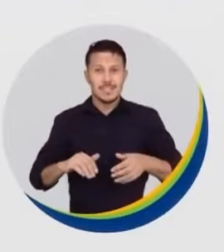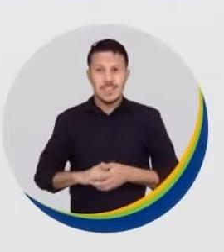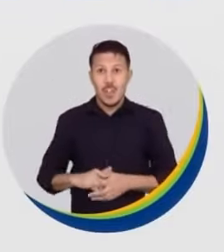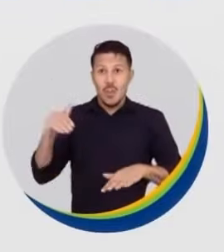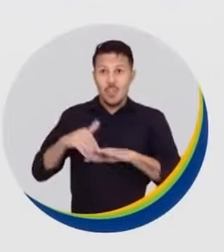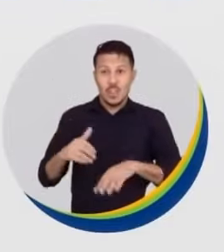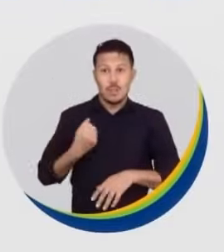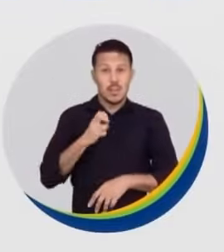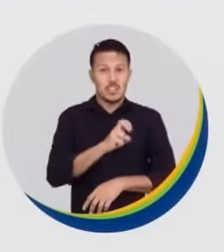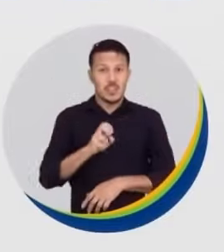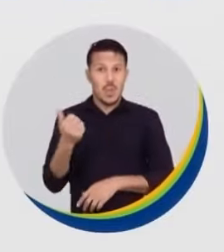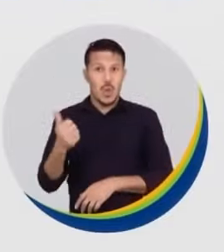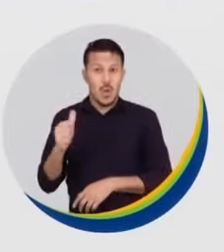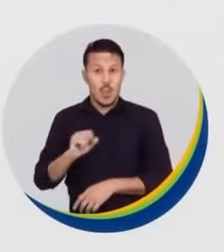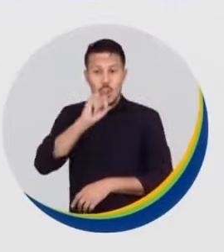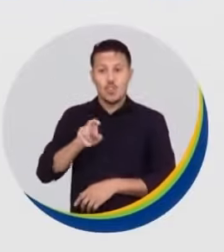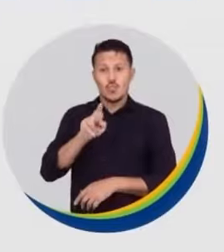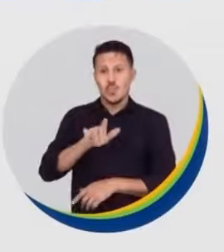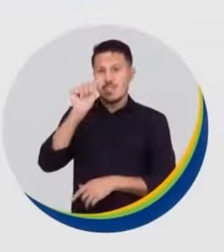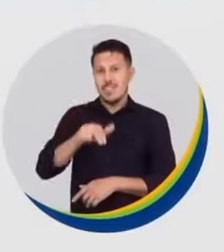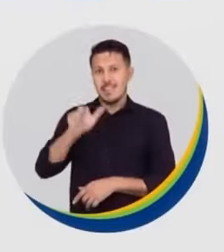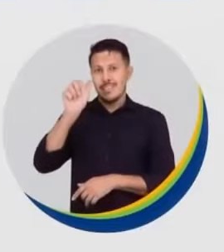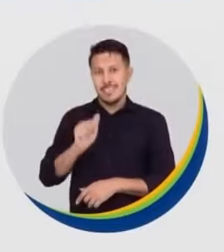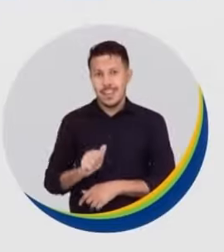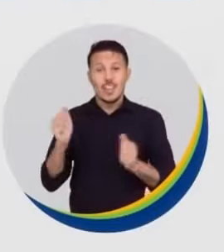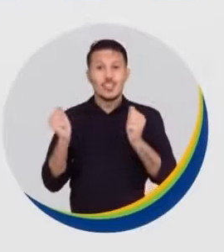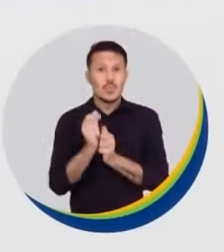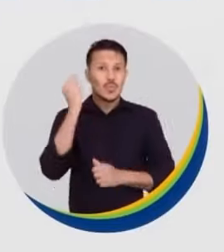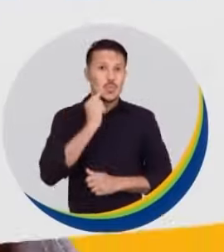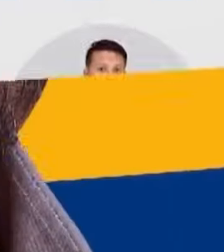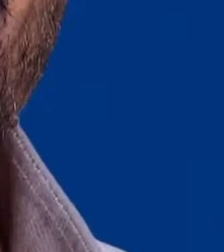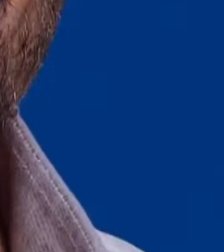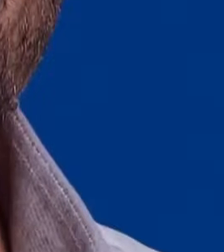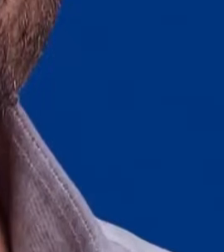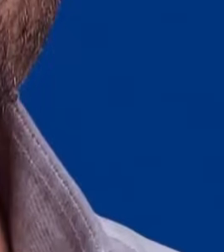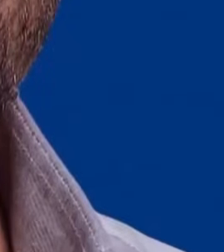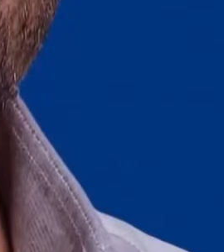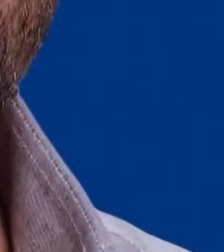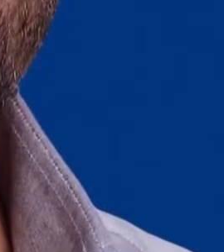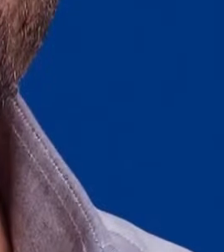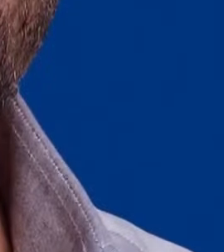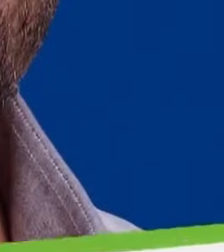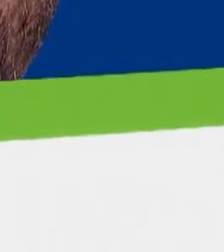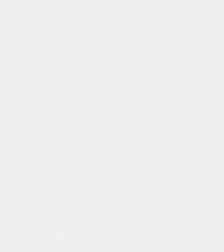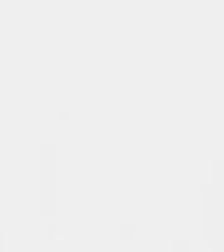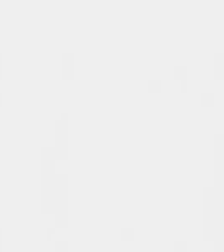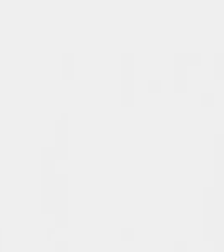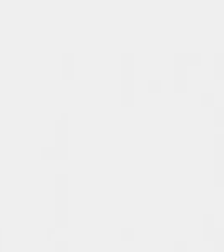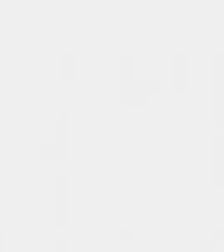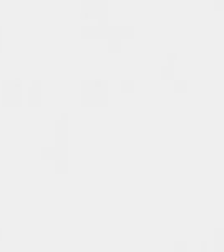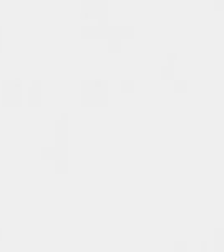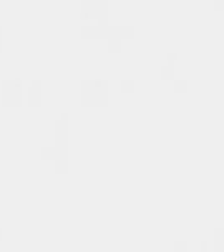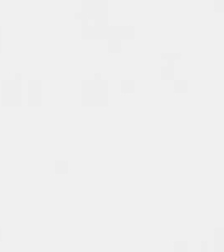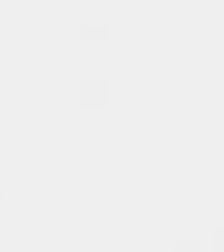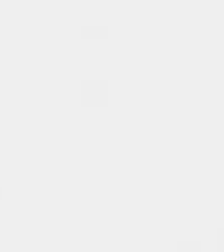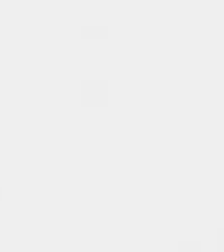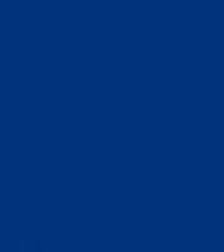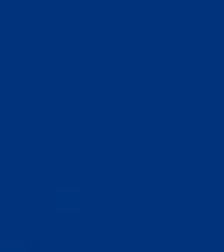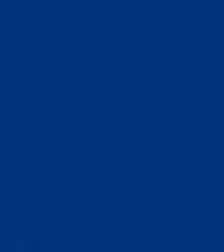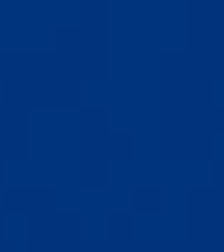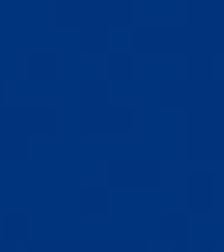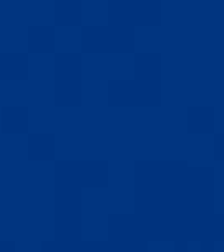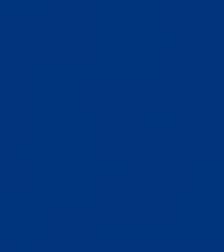crianças. Vote 55-111, Juliana D'Agostini e Ricardo Nunes, 15. Vote PSD 55.